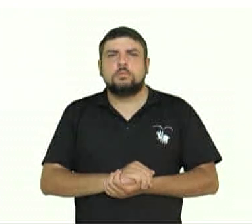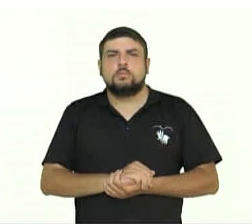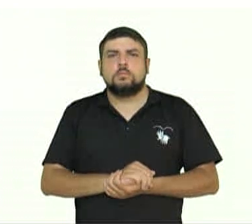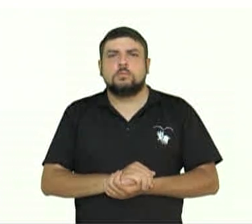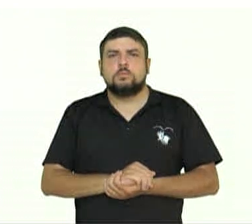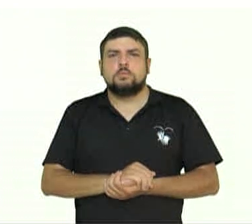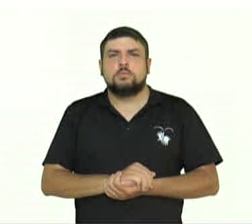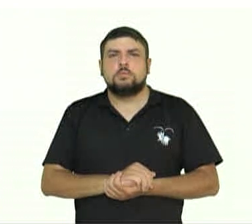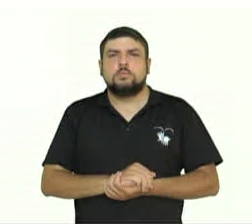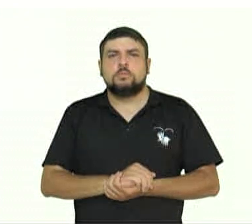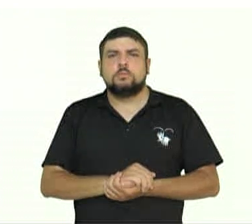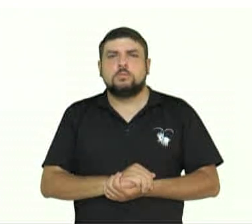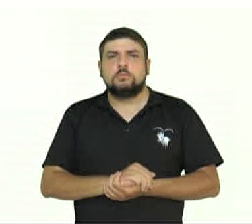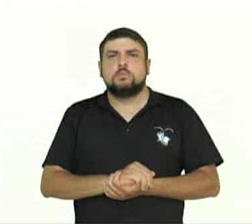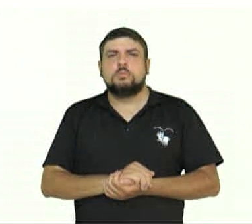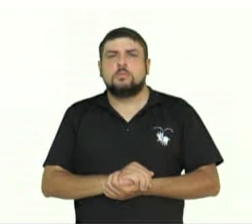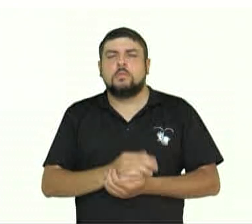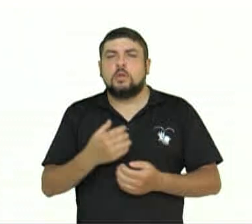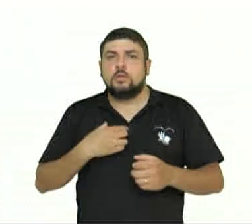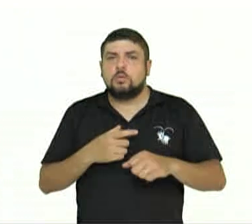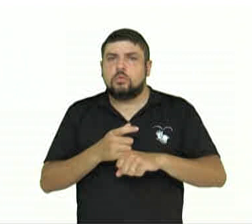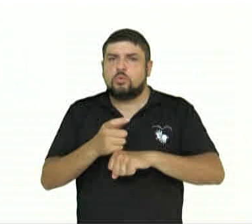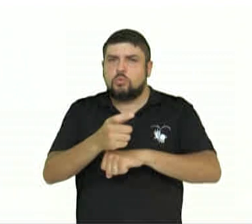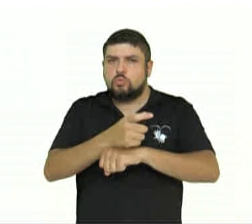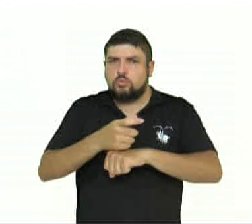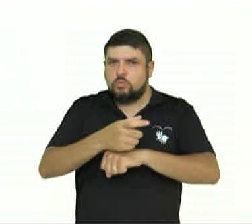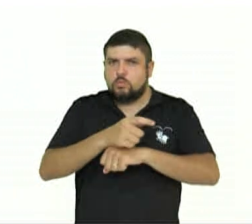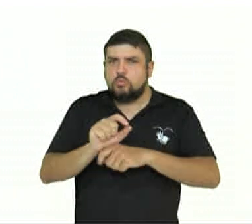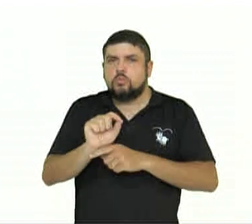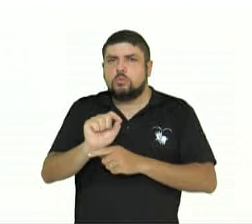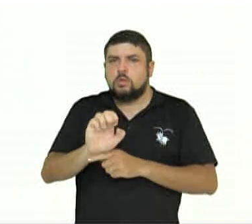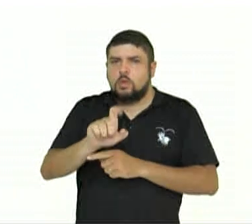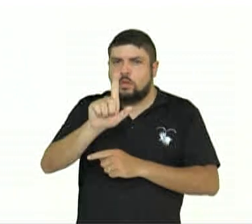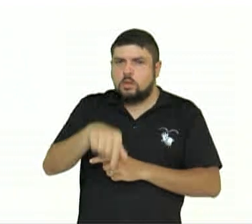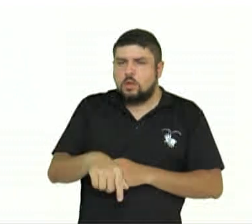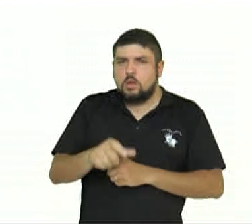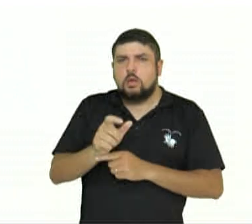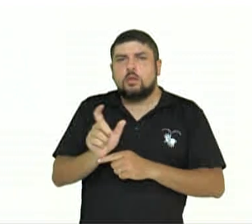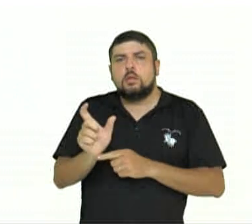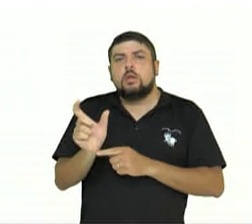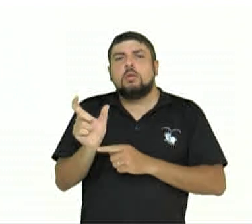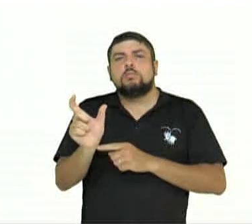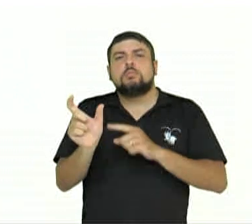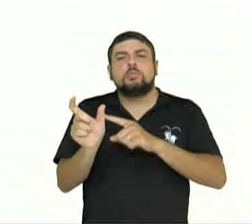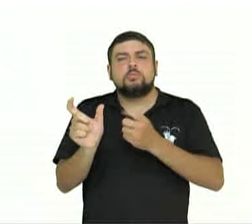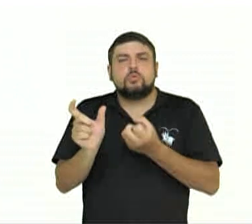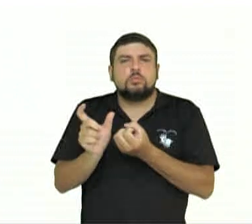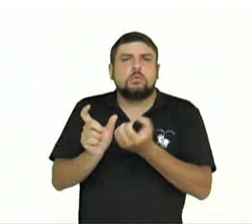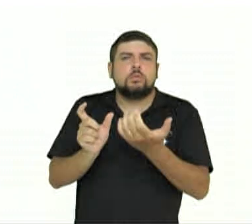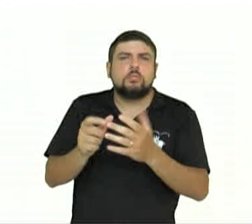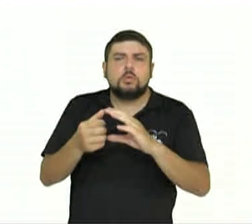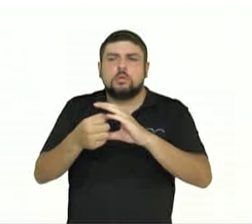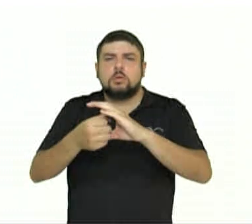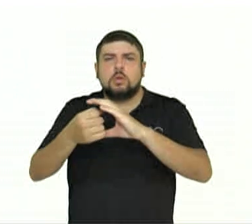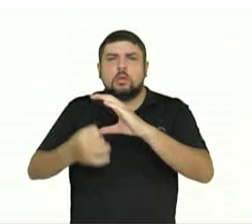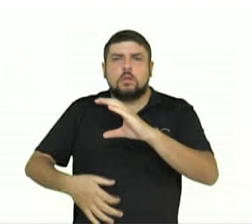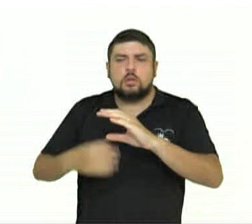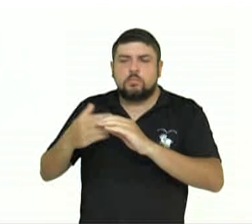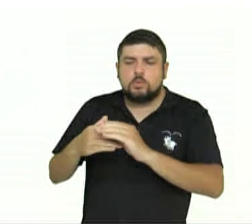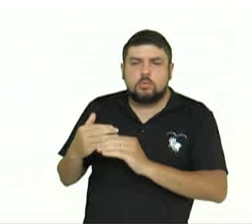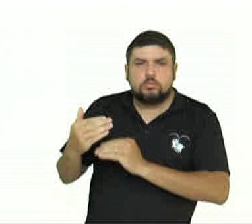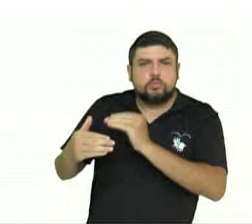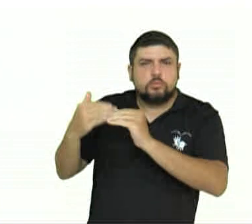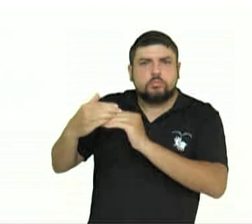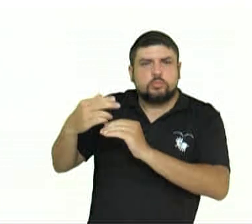la escuela. Então, o adjetivo é uma palavra que está aí com a função de caracterizar o desempenho do Gaturro